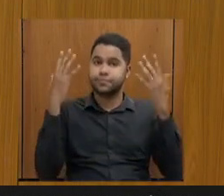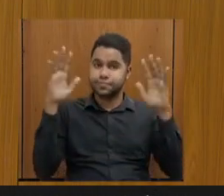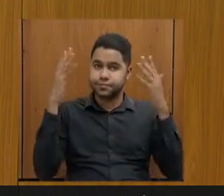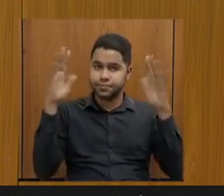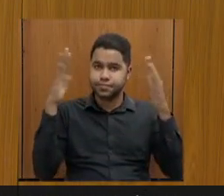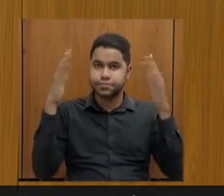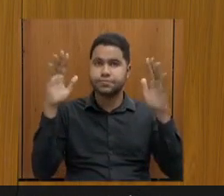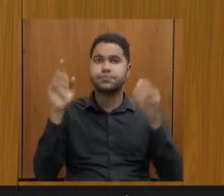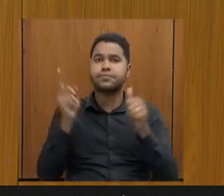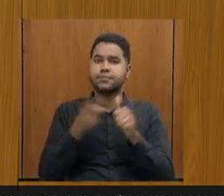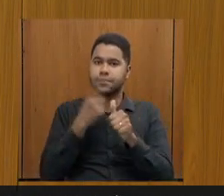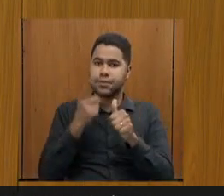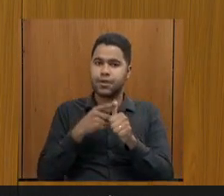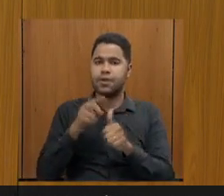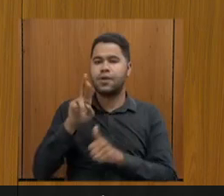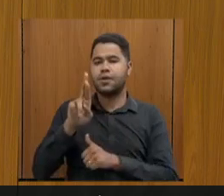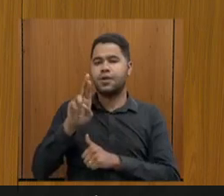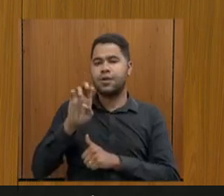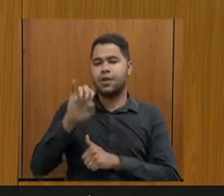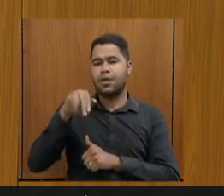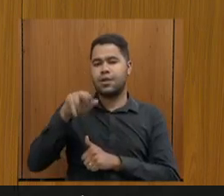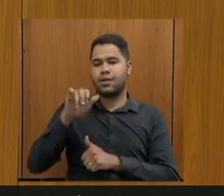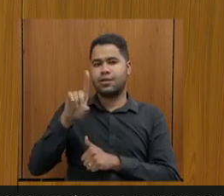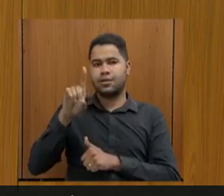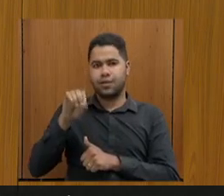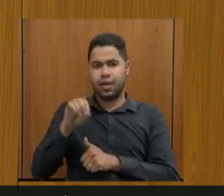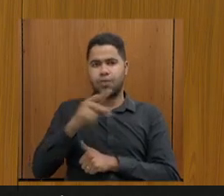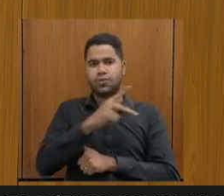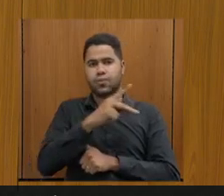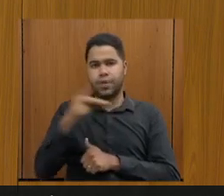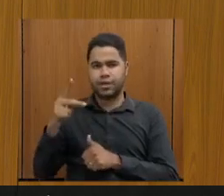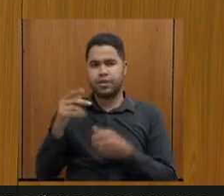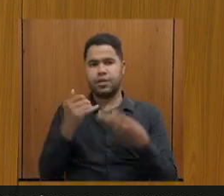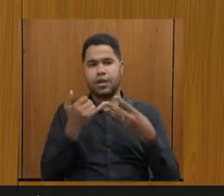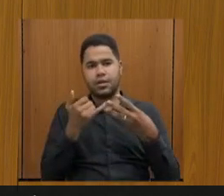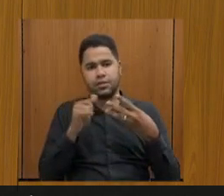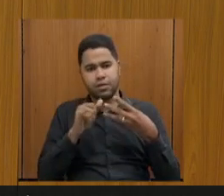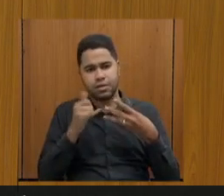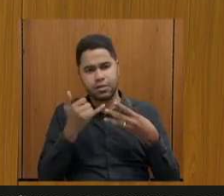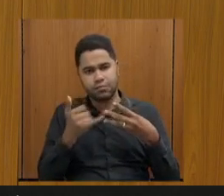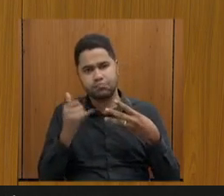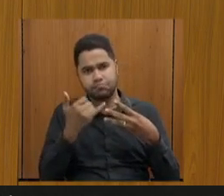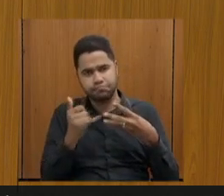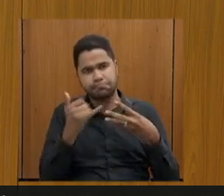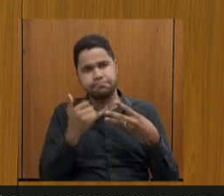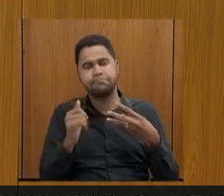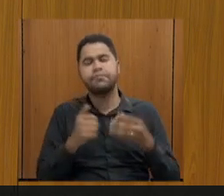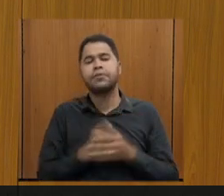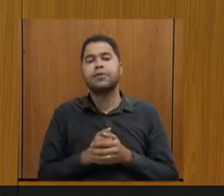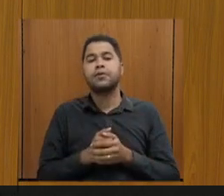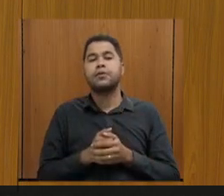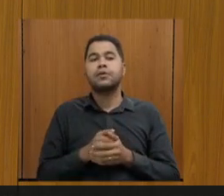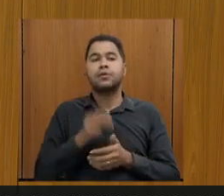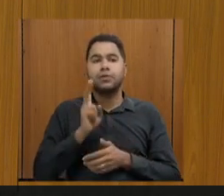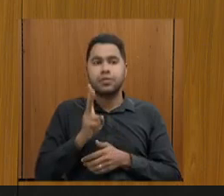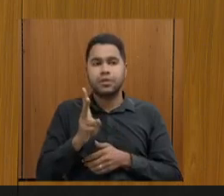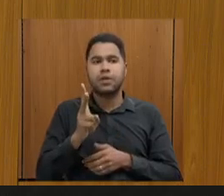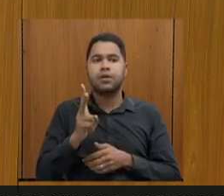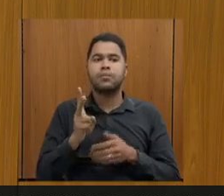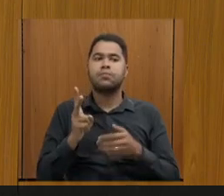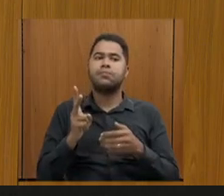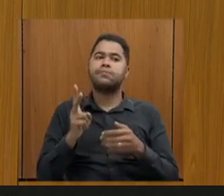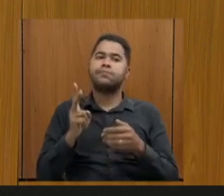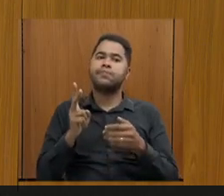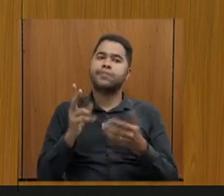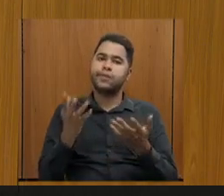parabenizar primeiro o Reinaldo portar frente aí dessa grande empresa que a Cemig que sempre nos